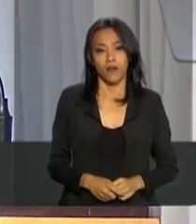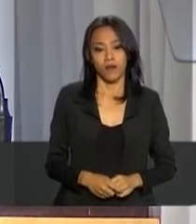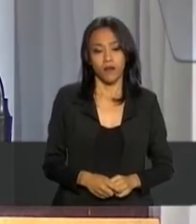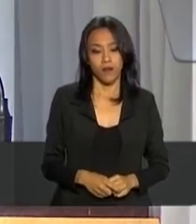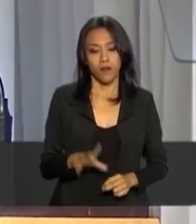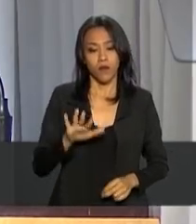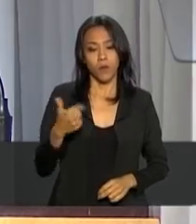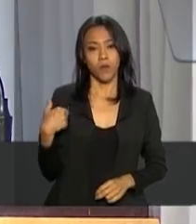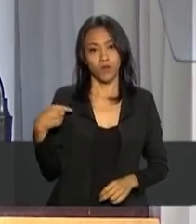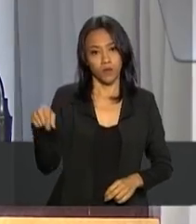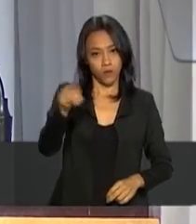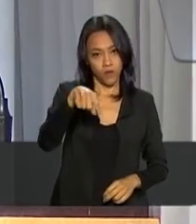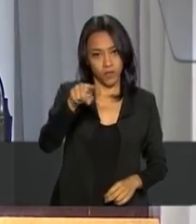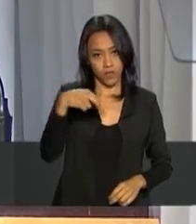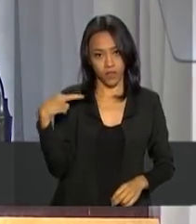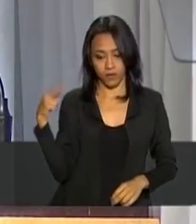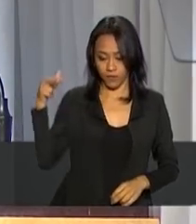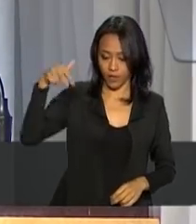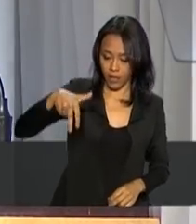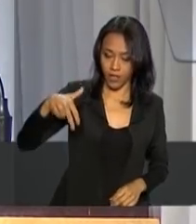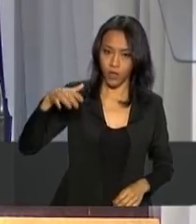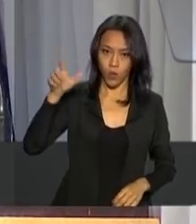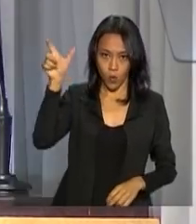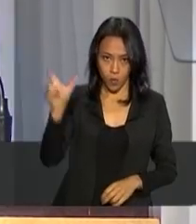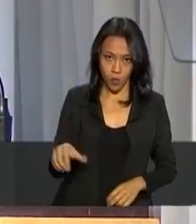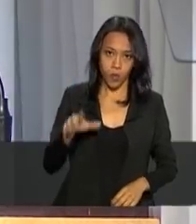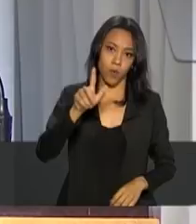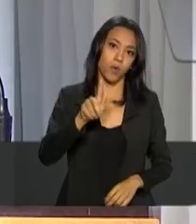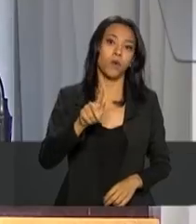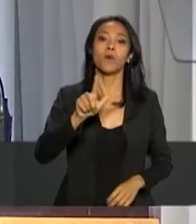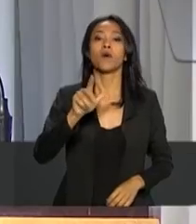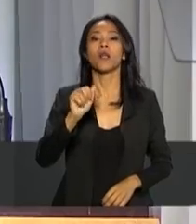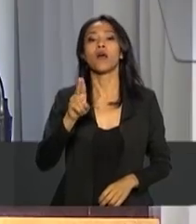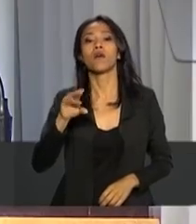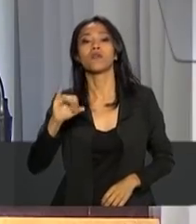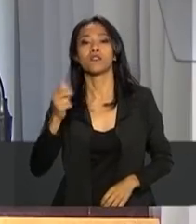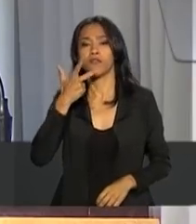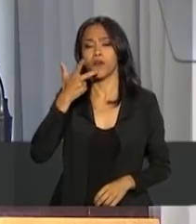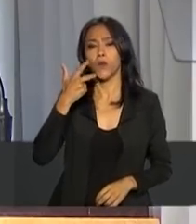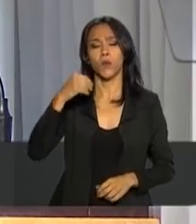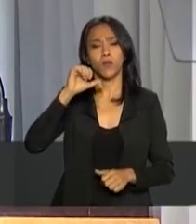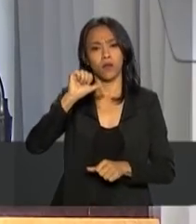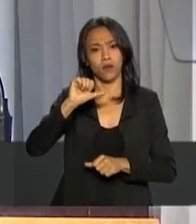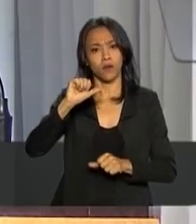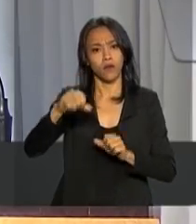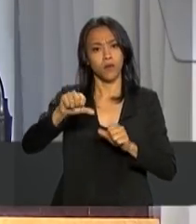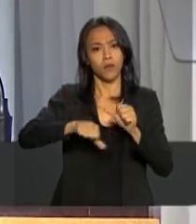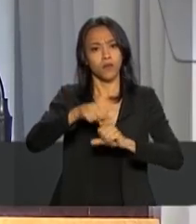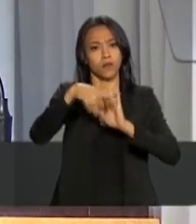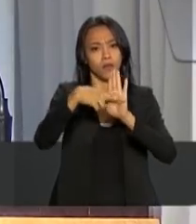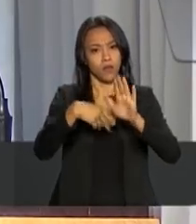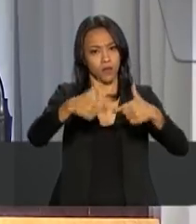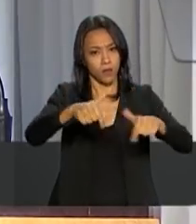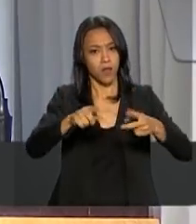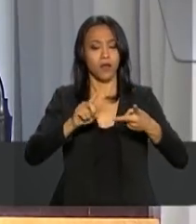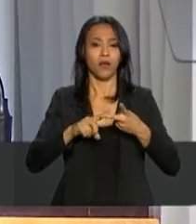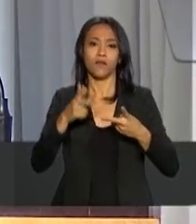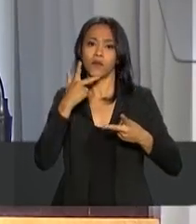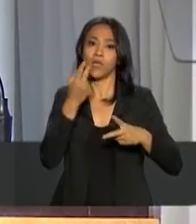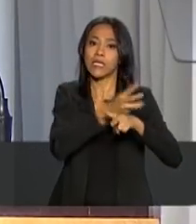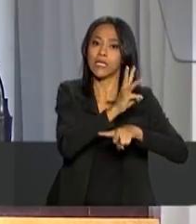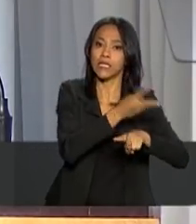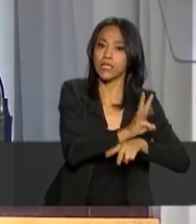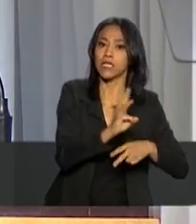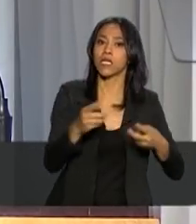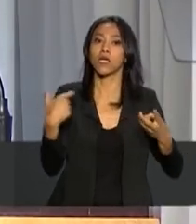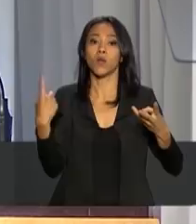vêm aqui para a tribuna, como fez o Glaucio, né, para dizer: olha, a reforma trabalhista, etc., a terceirização, foram momentos extraordinários